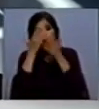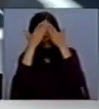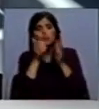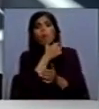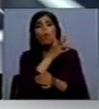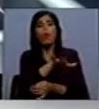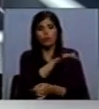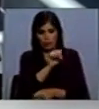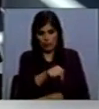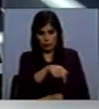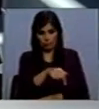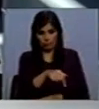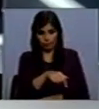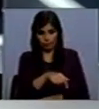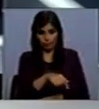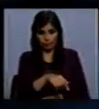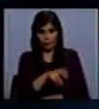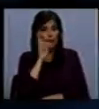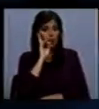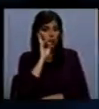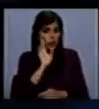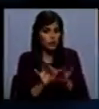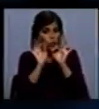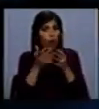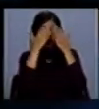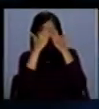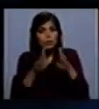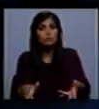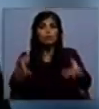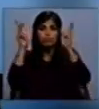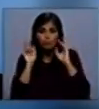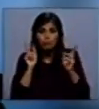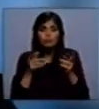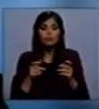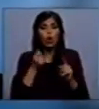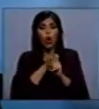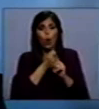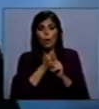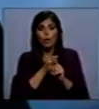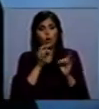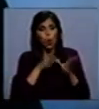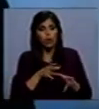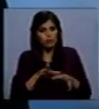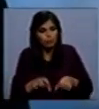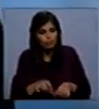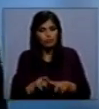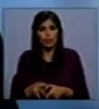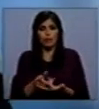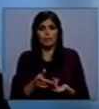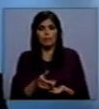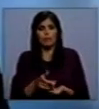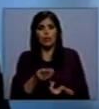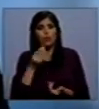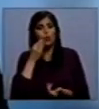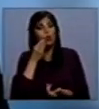é sobre crise que nós temos valores como a democracia uma libra lulismo como o combate aos absolutismos é como digo custar